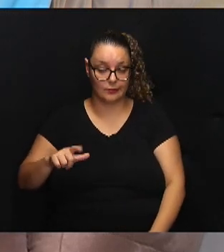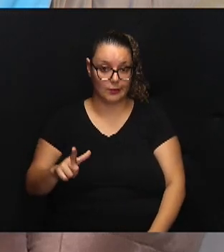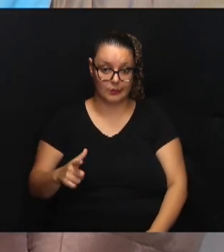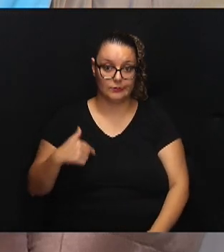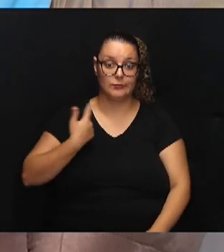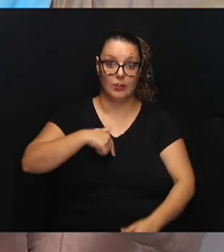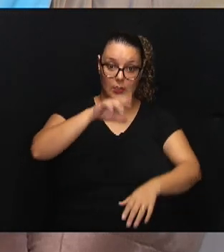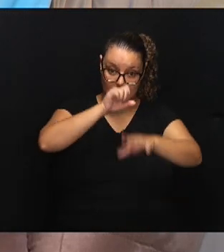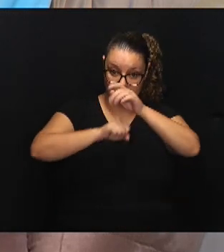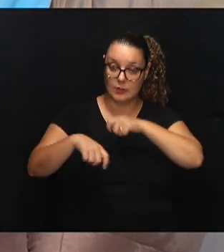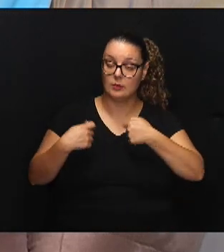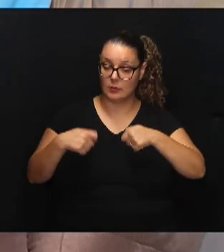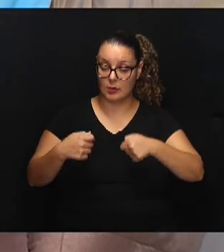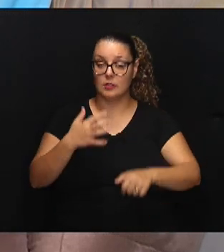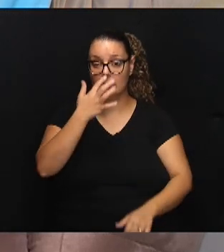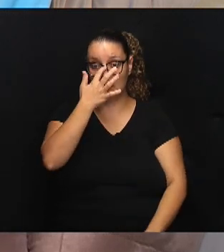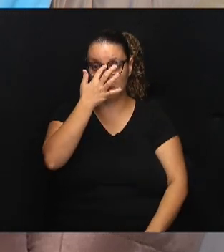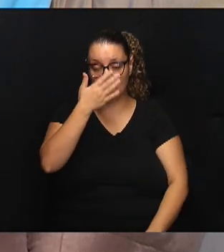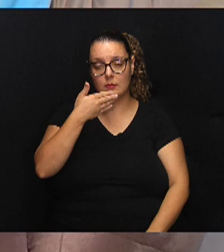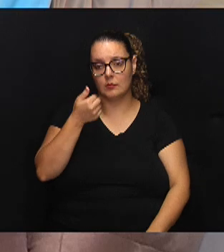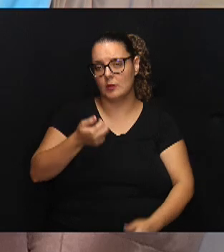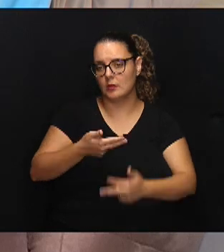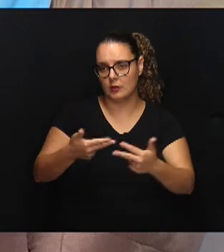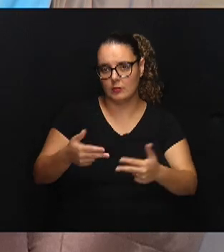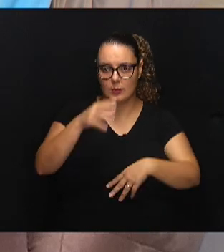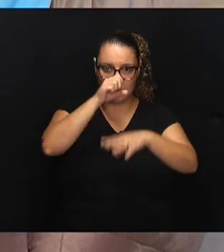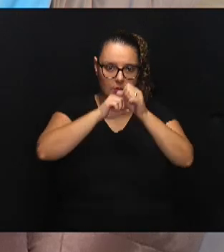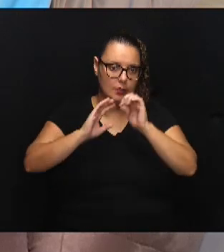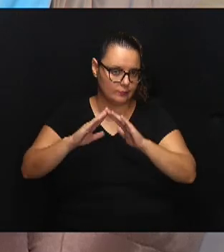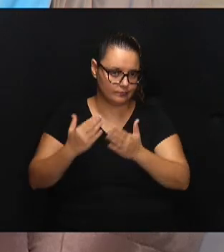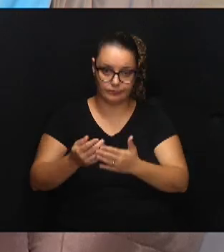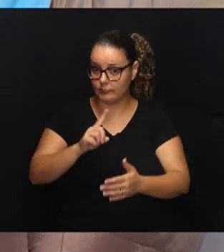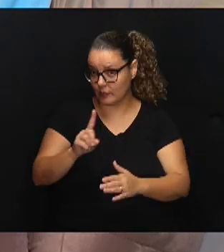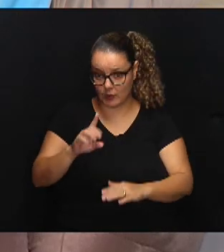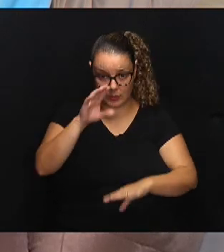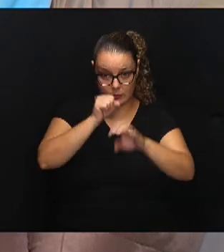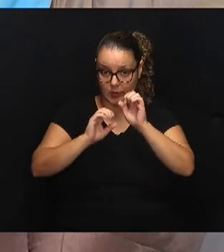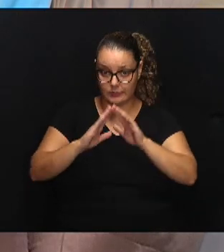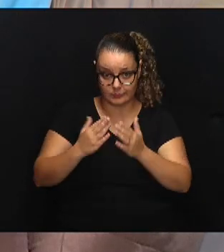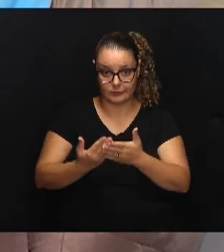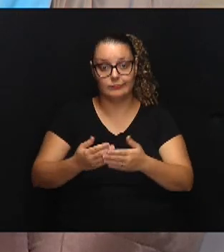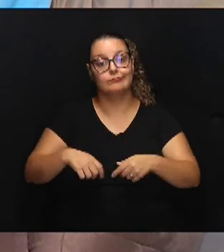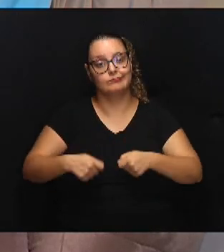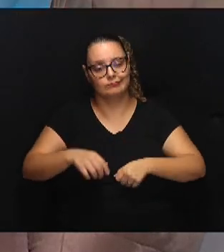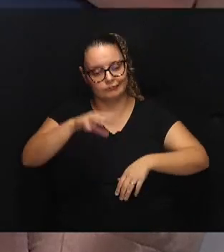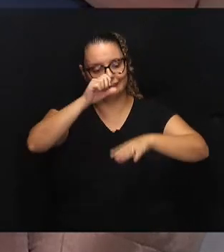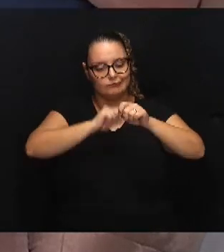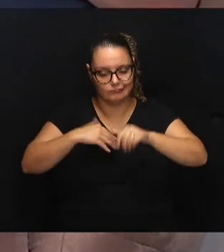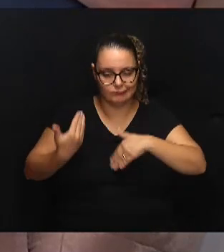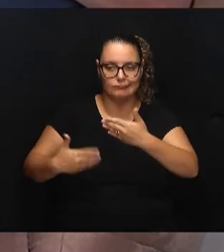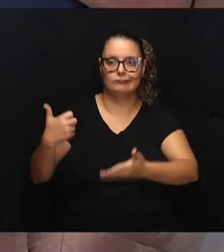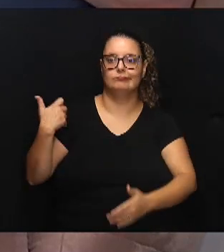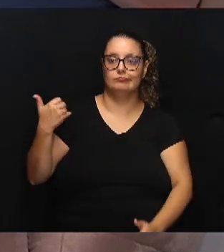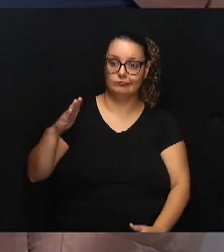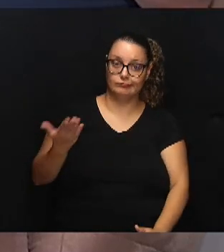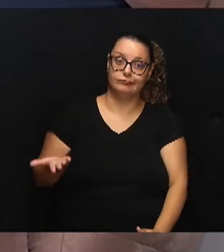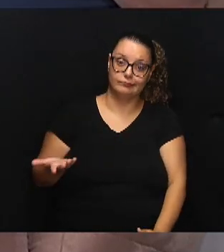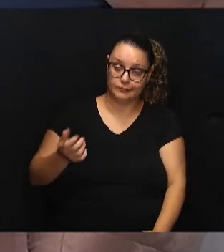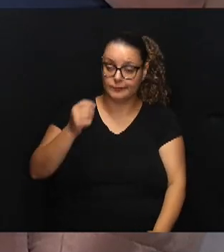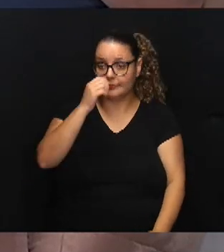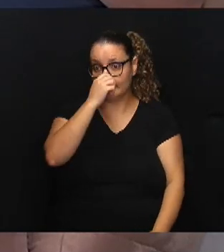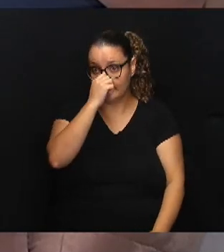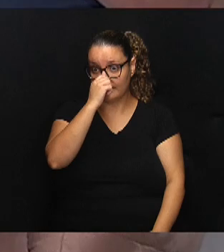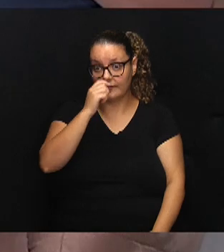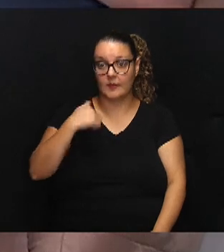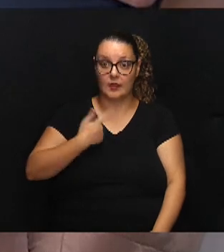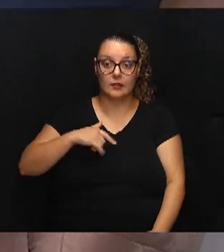precisa aprender. E a melhor coisa é aprender na escola. Não aprendeu na escola, vai ter que aprender na marra, na fase adulta. E aí, a gente